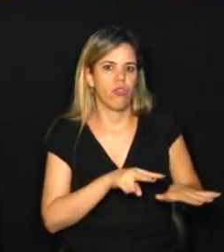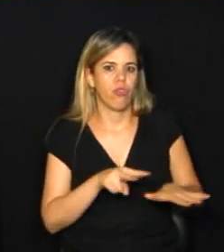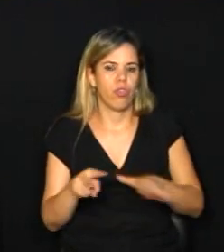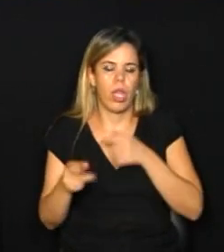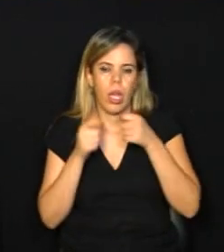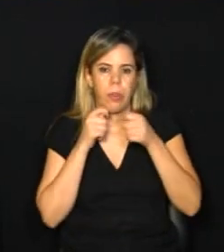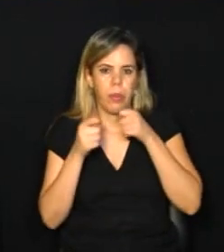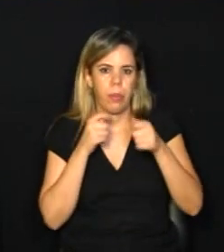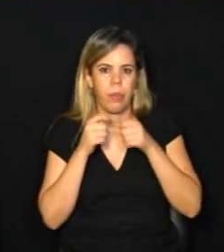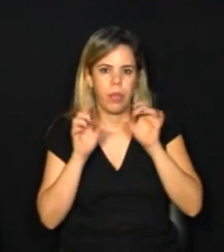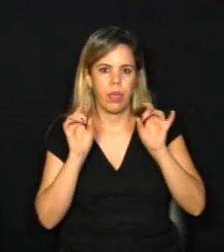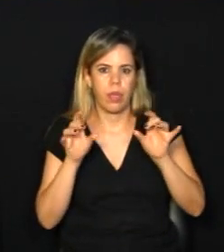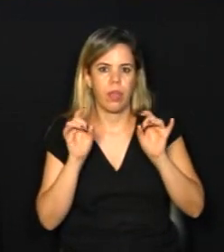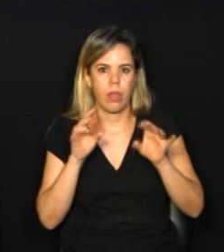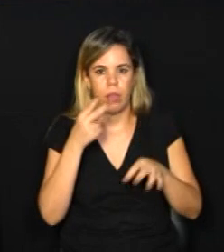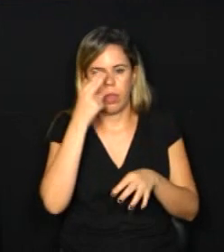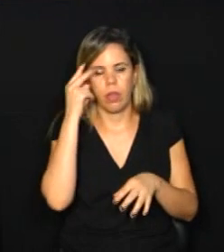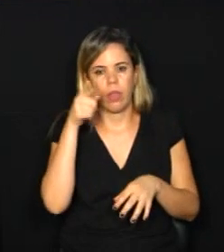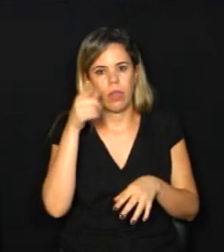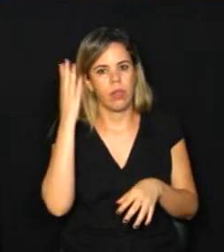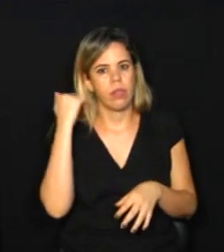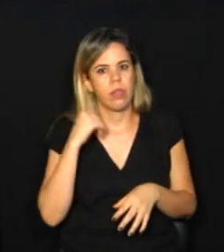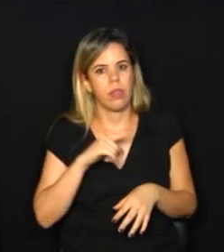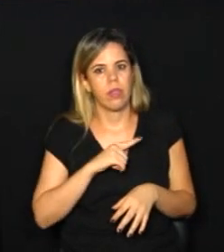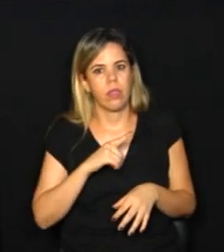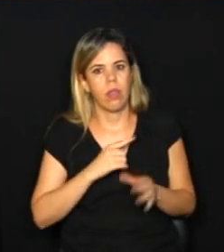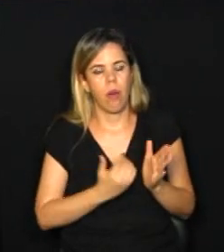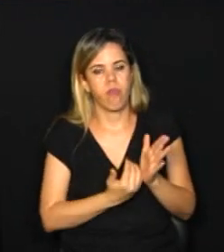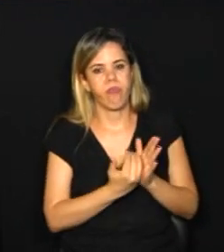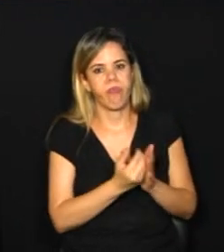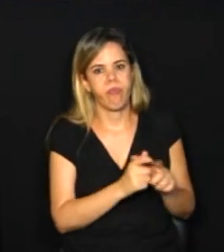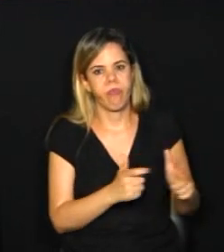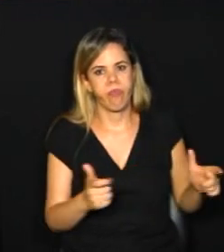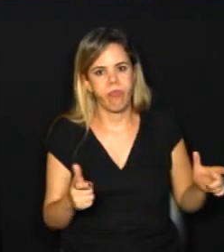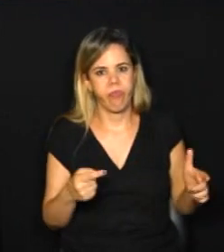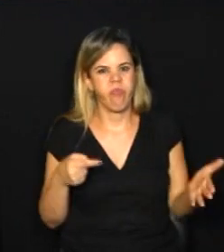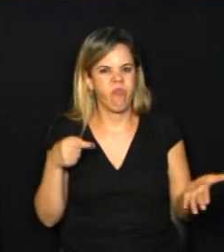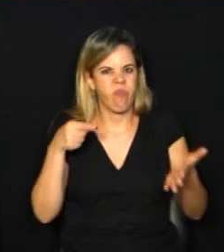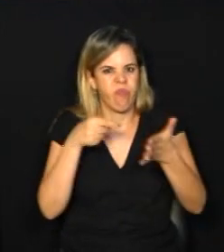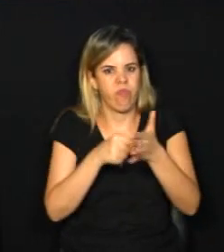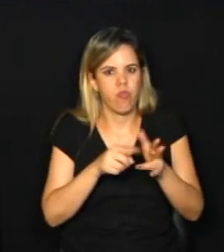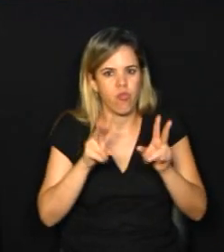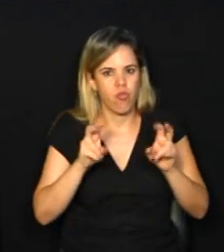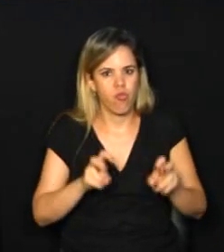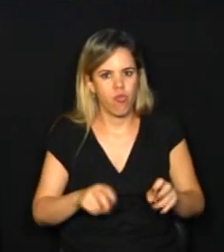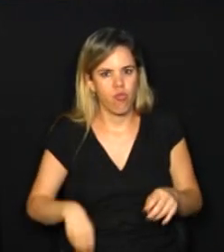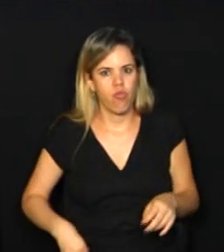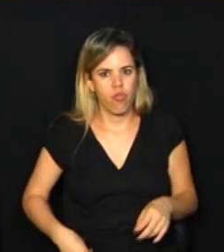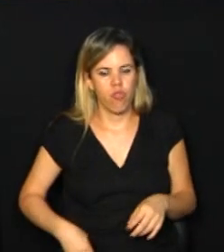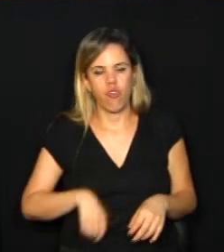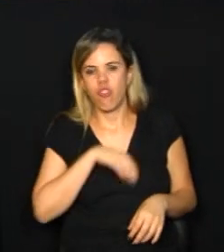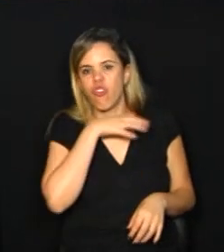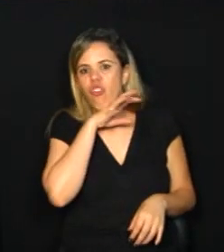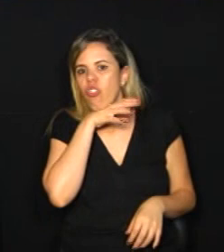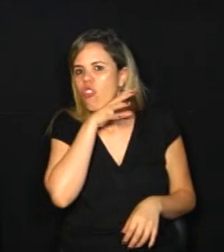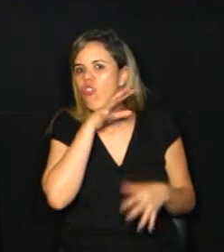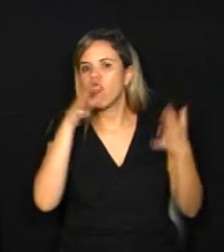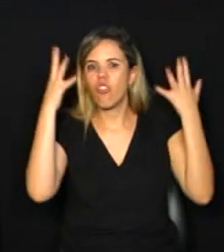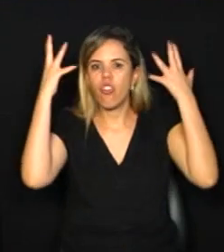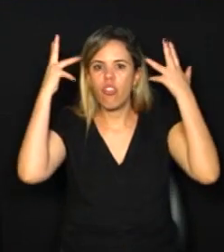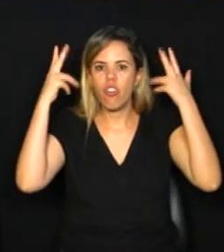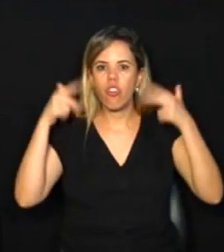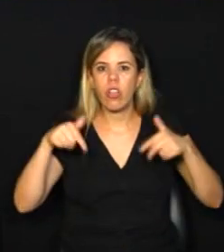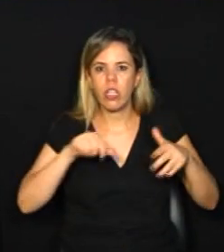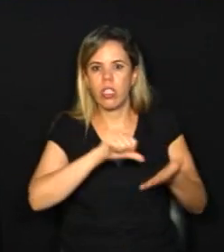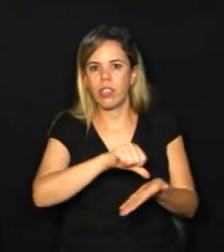entrevista especial para o Gabriel, porque você sabia que tem aumentado o número de denúncias envolvendo animais silvestres